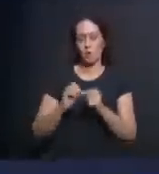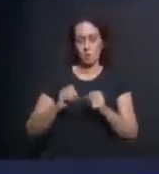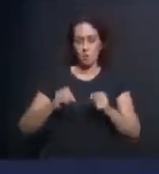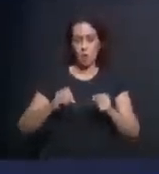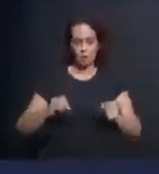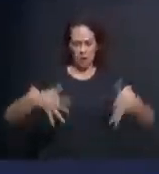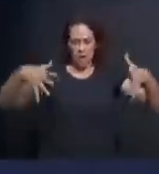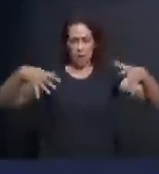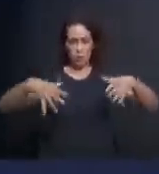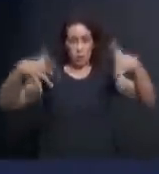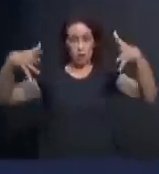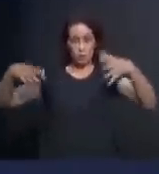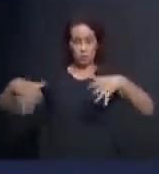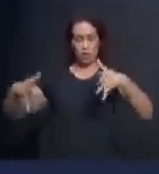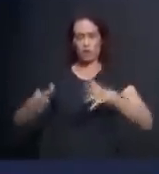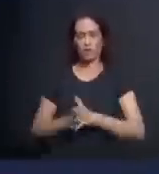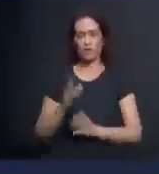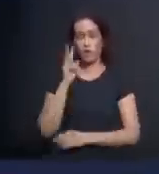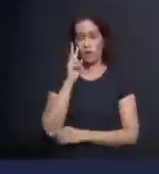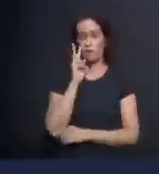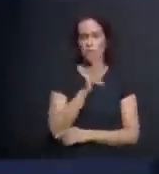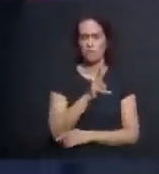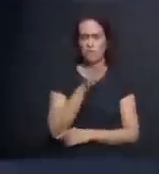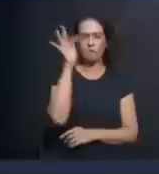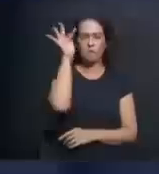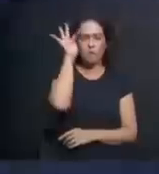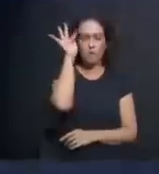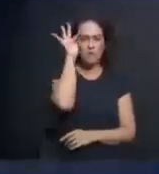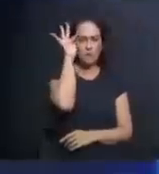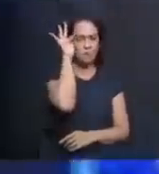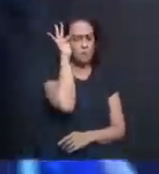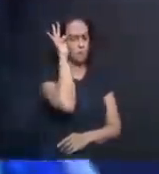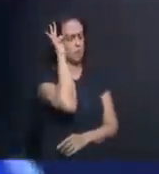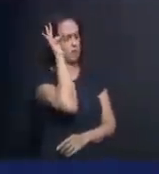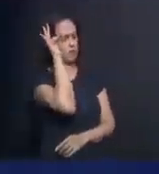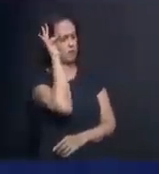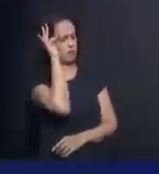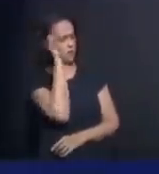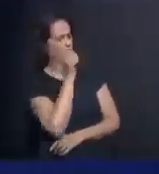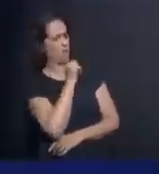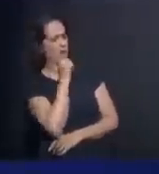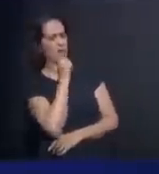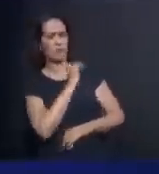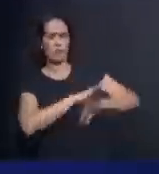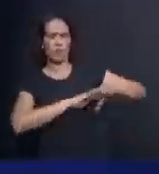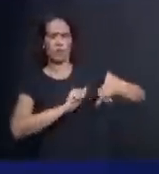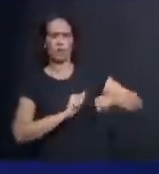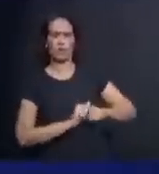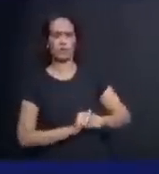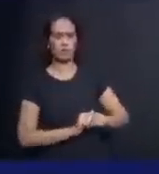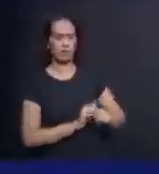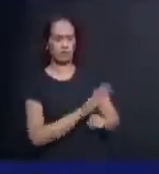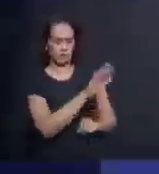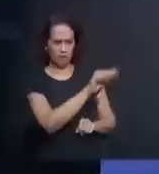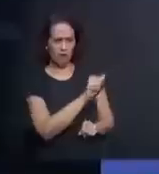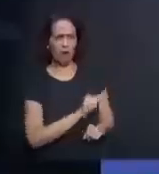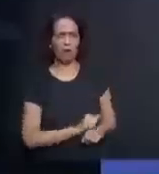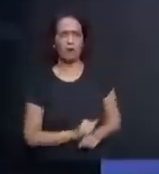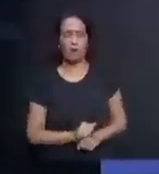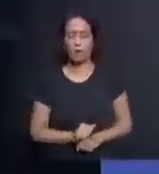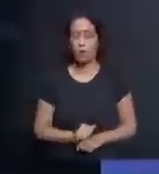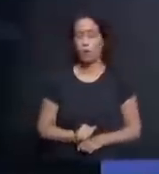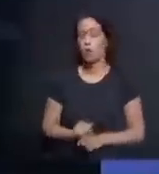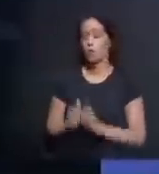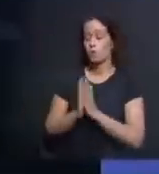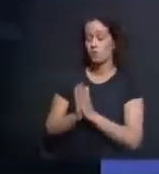Sabe o que a Bíblia diz que ele fez? Ele deu dinheiro. Aqui, Filipe, na mocada aqui, vem cá rapidão. Pega essa grana aí, Zé. Aí eu quero que você me